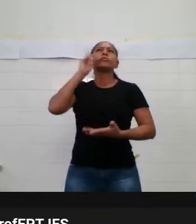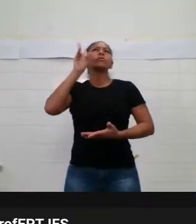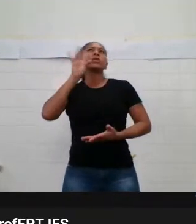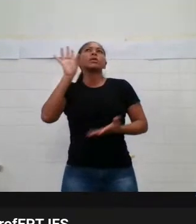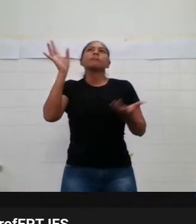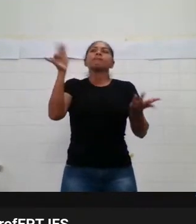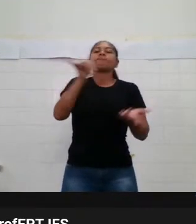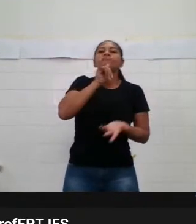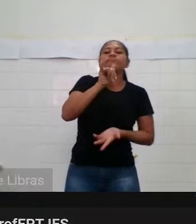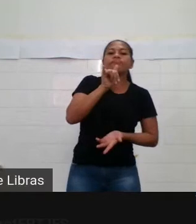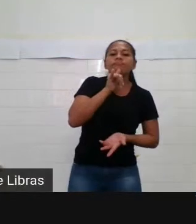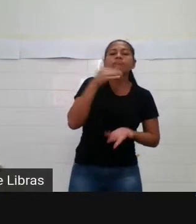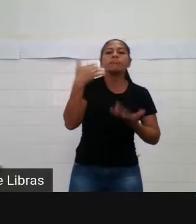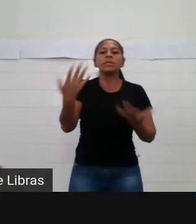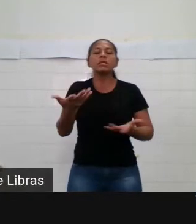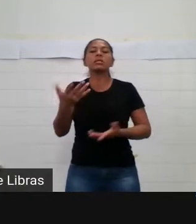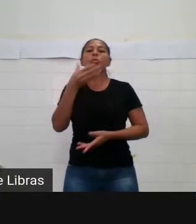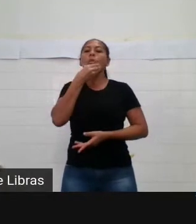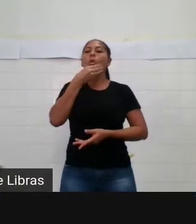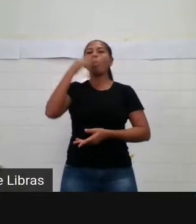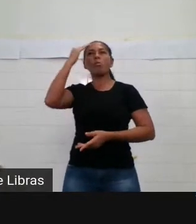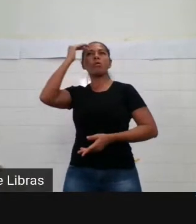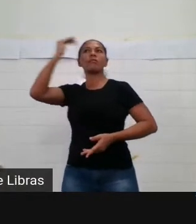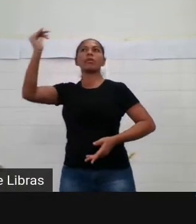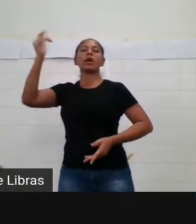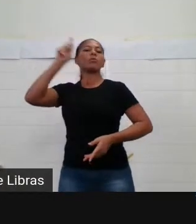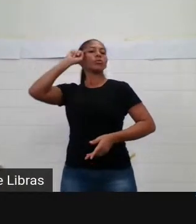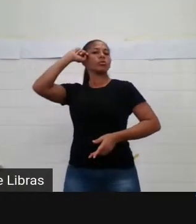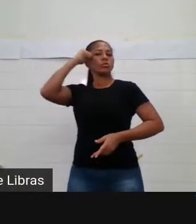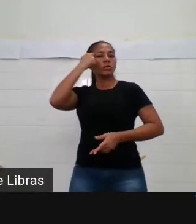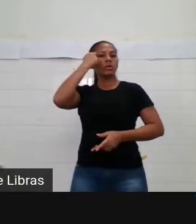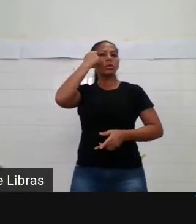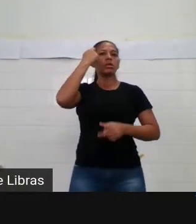Florestan Fernandes, na integração do negro à sociedade de classe,